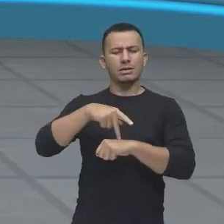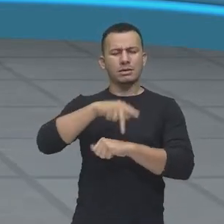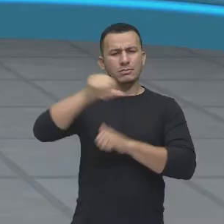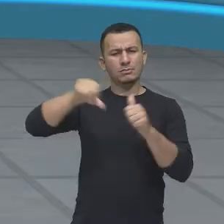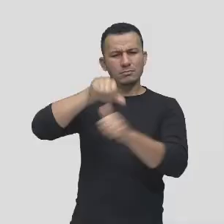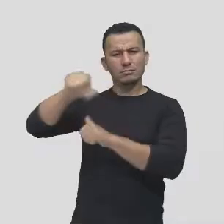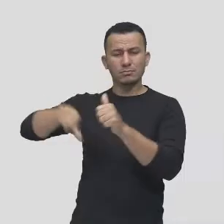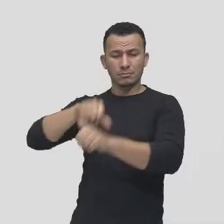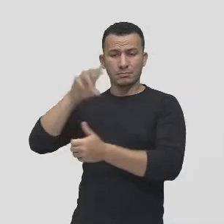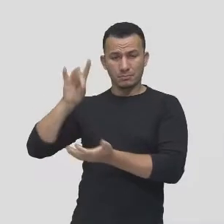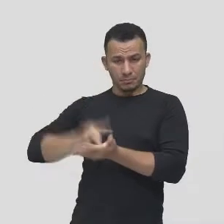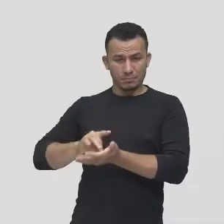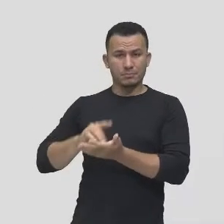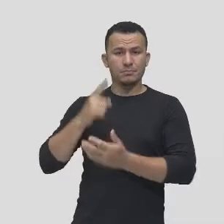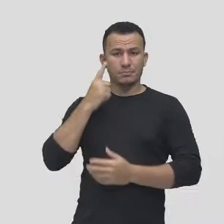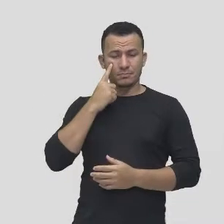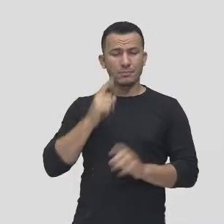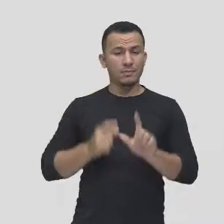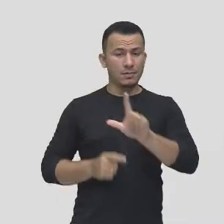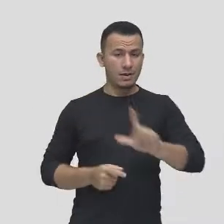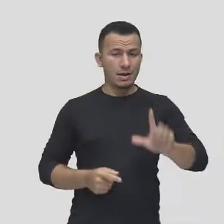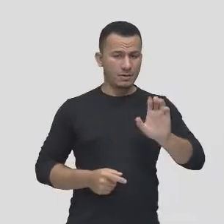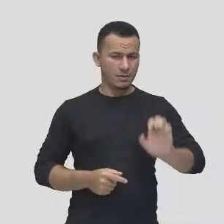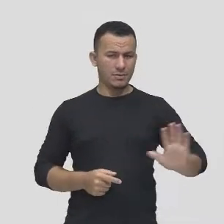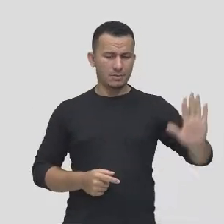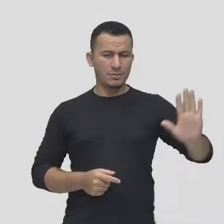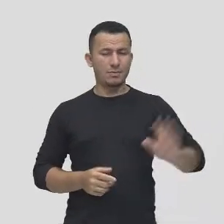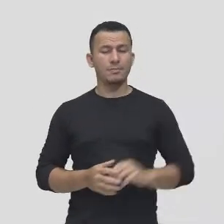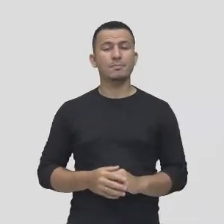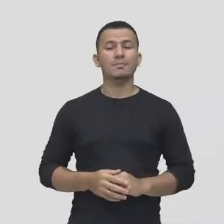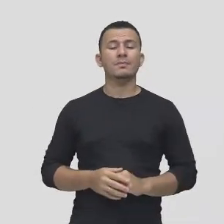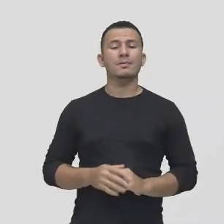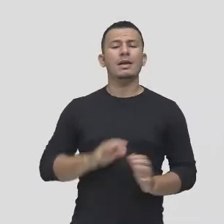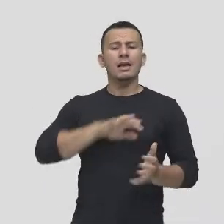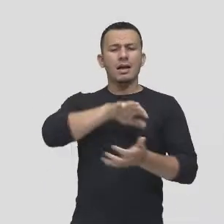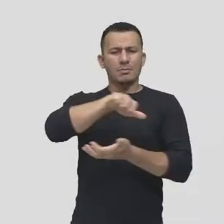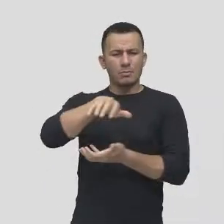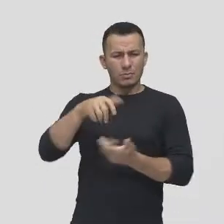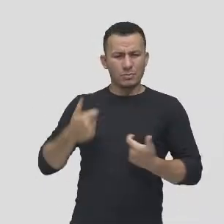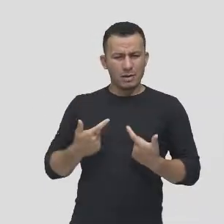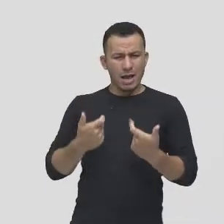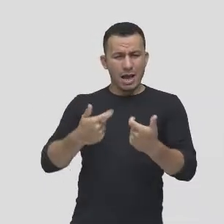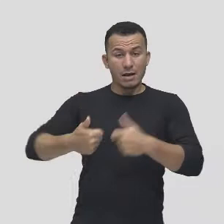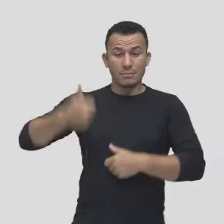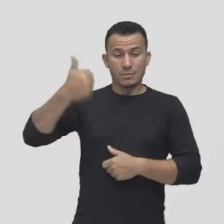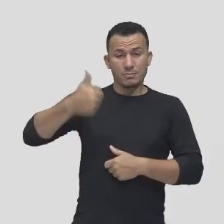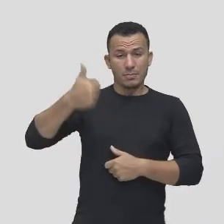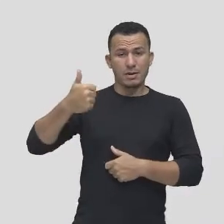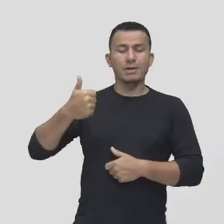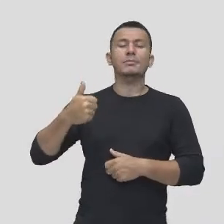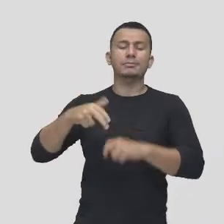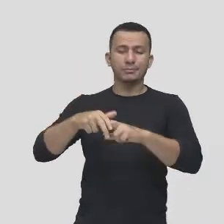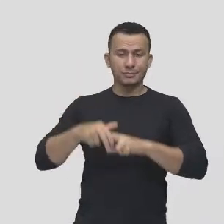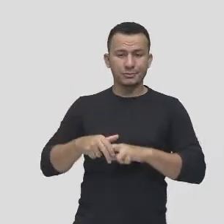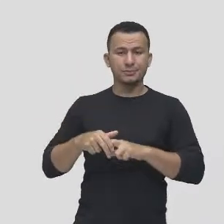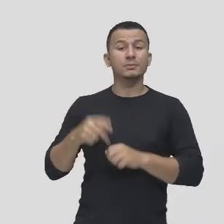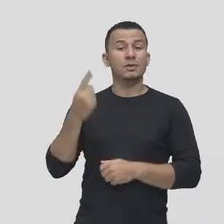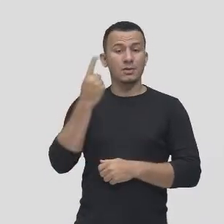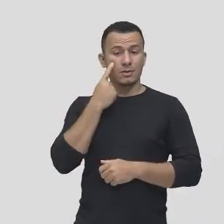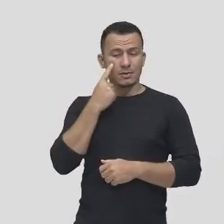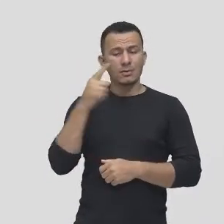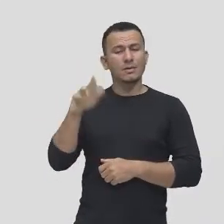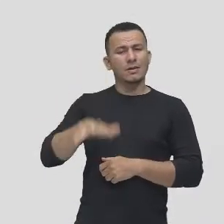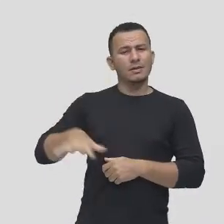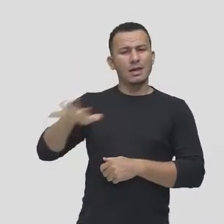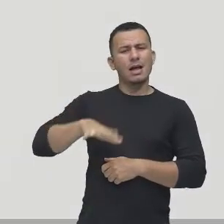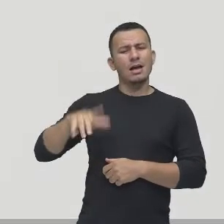mapas aí da Europa Oriental, do leste europeu. A Primeira Guerra Mundial foi um deles, né? Quando você observa aquela área